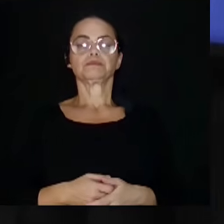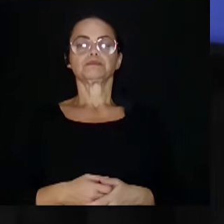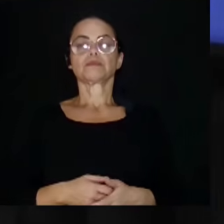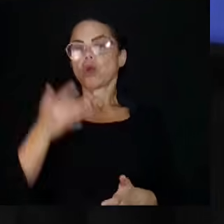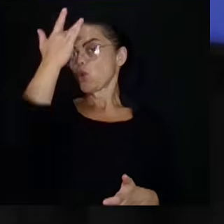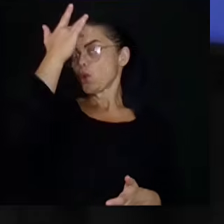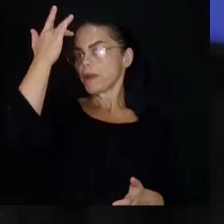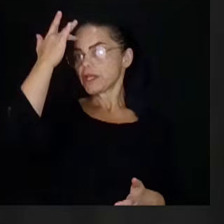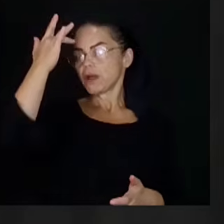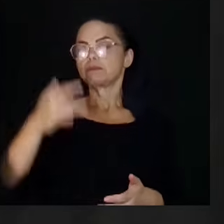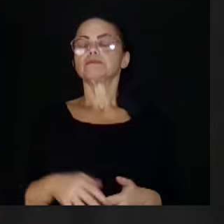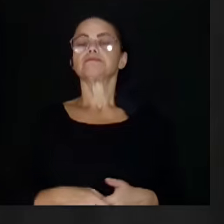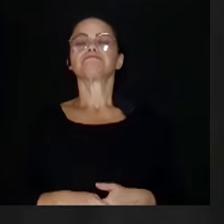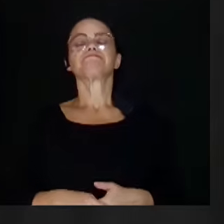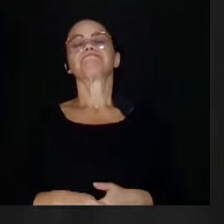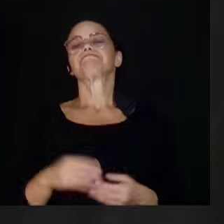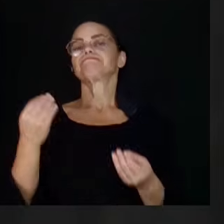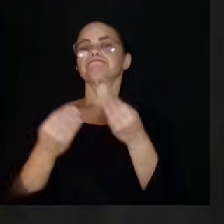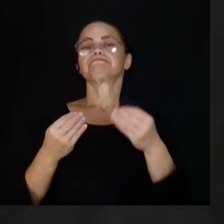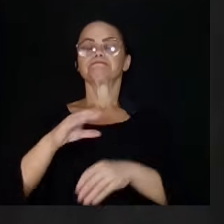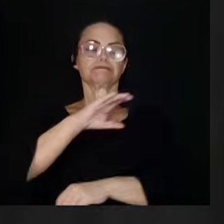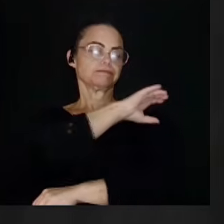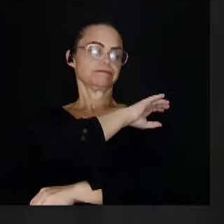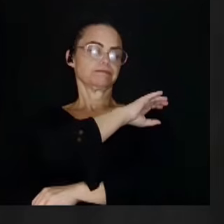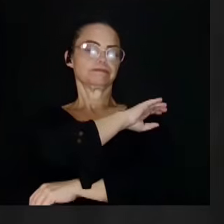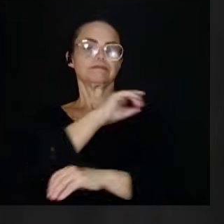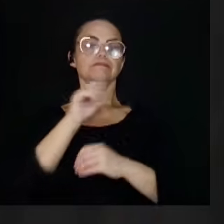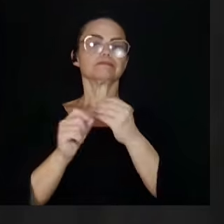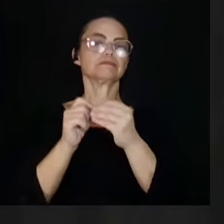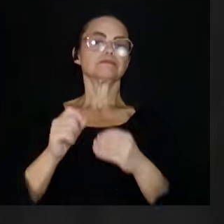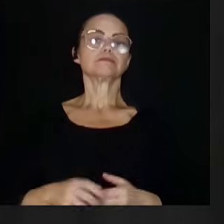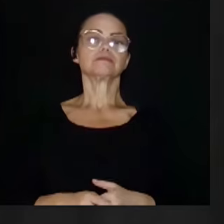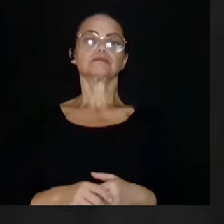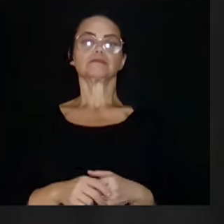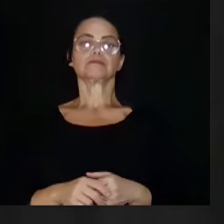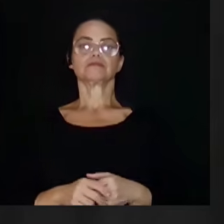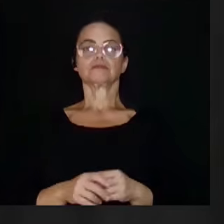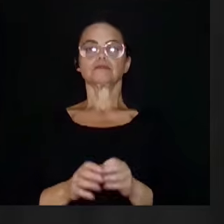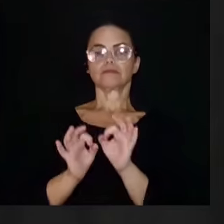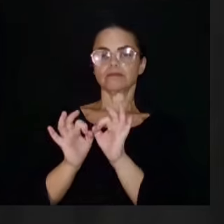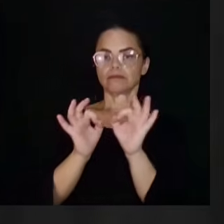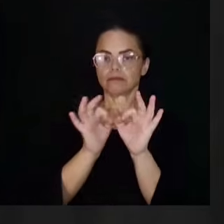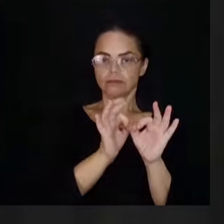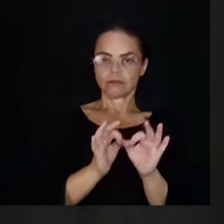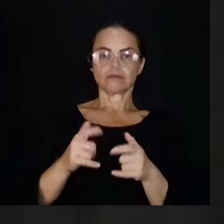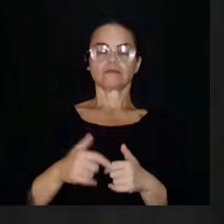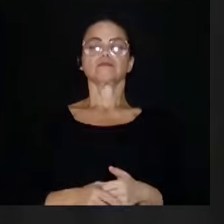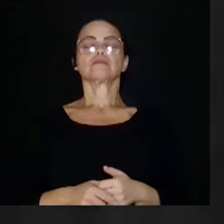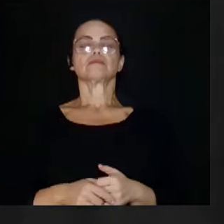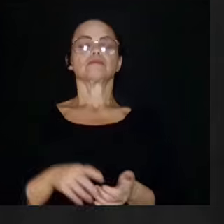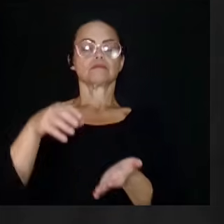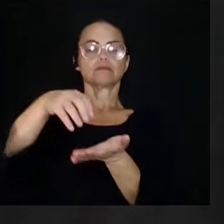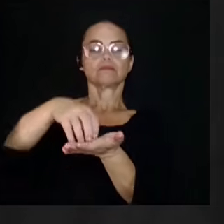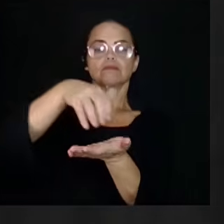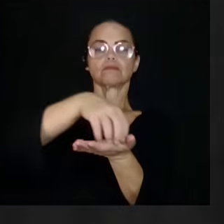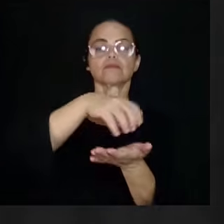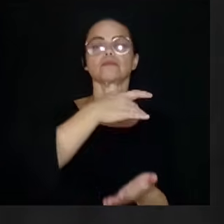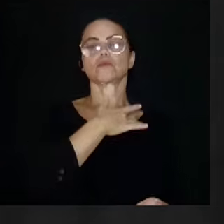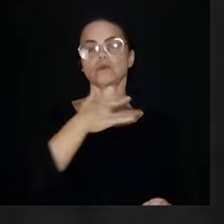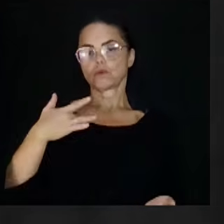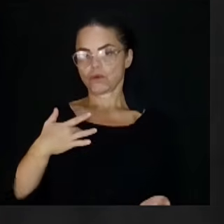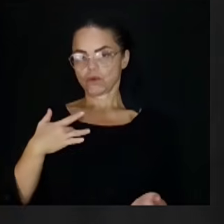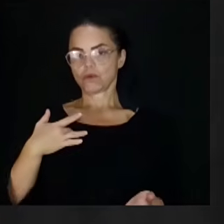não é bem coordena, né? O que acontece? A gente tem aí as unidades básicas, né? Que são os centros de saúde,